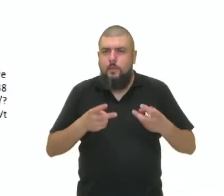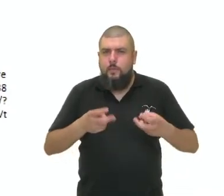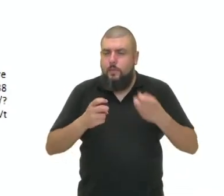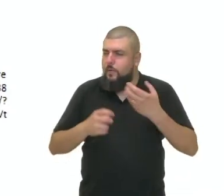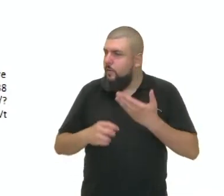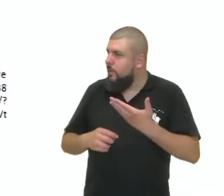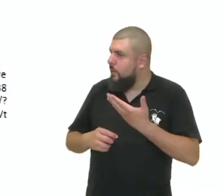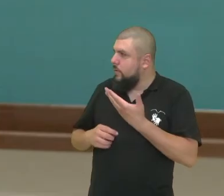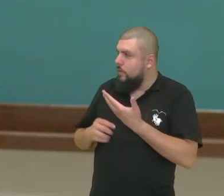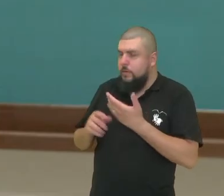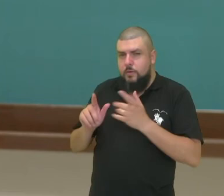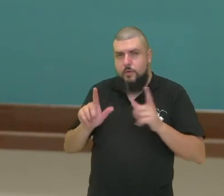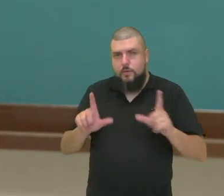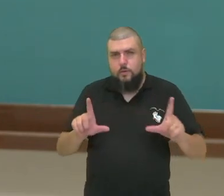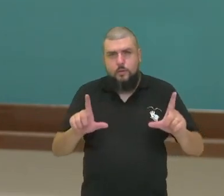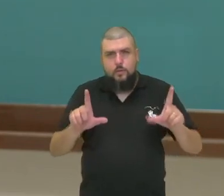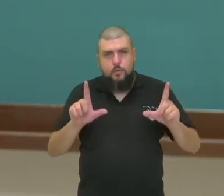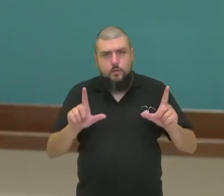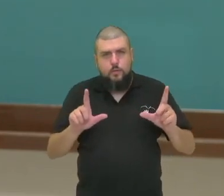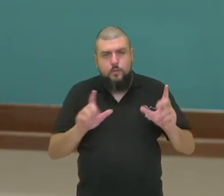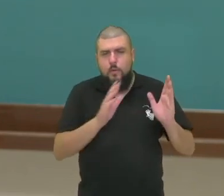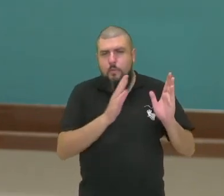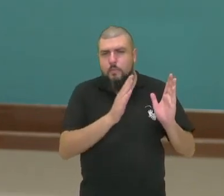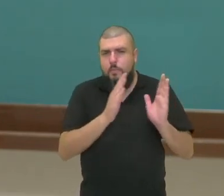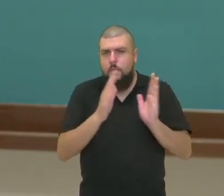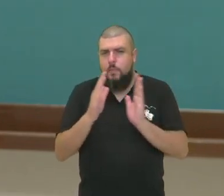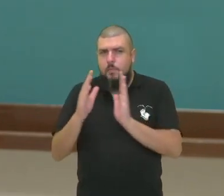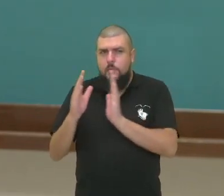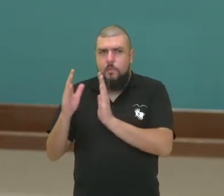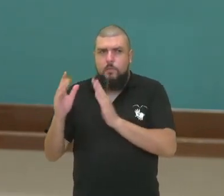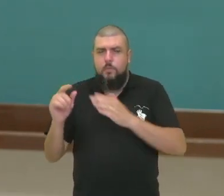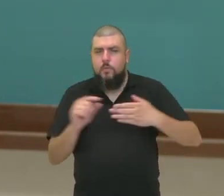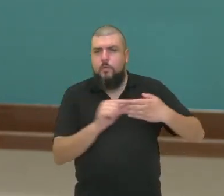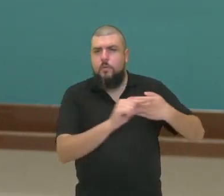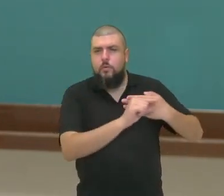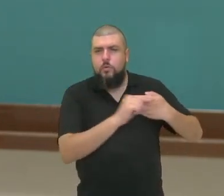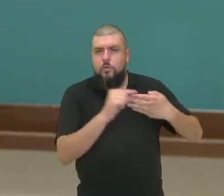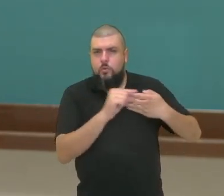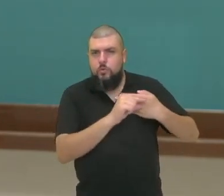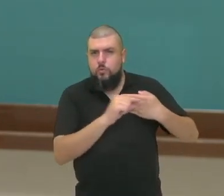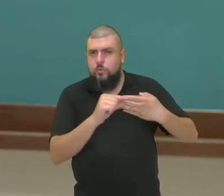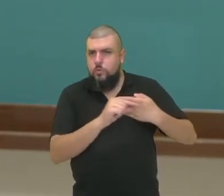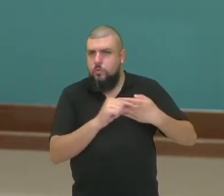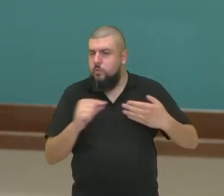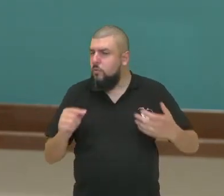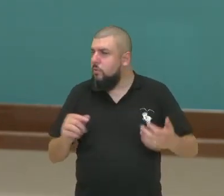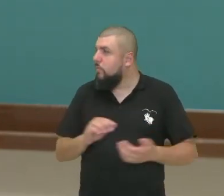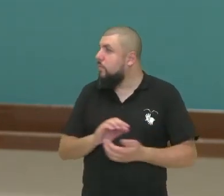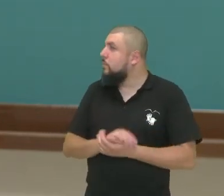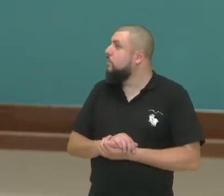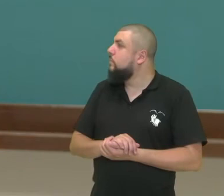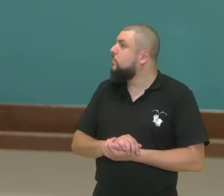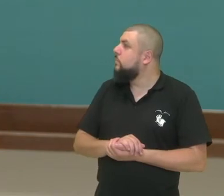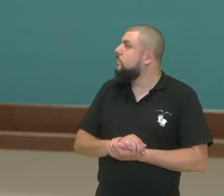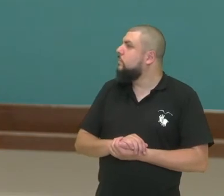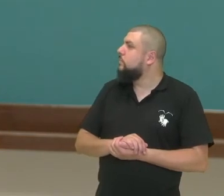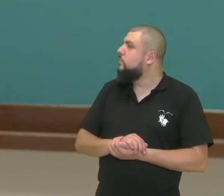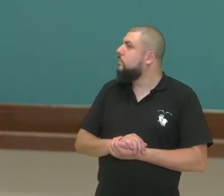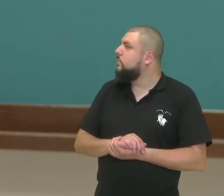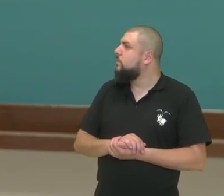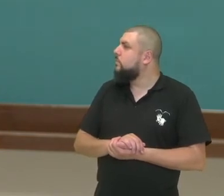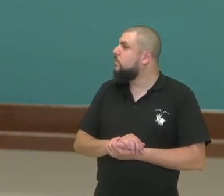observar muito bem, então aqui o Descartes, dentre os racionalistas mais conhecidos, mais significativos,